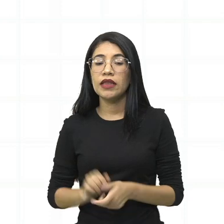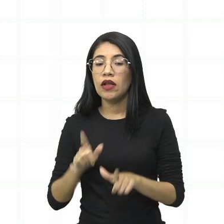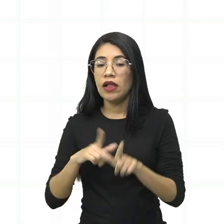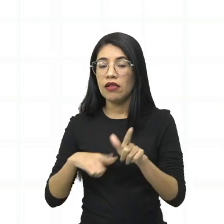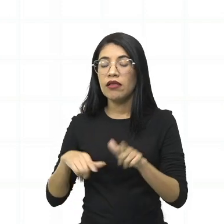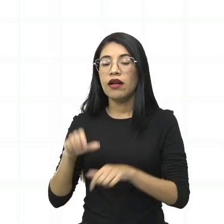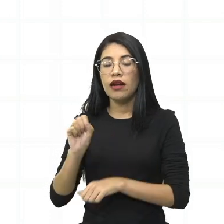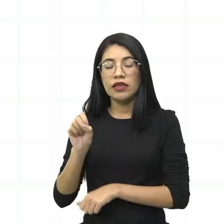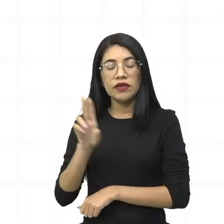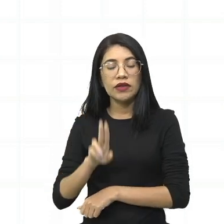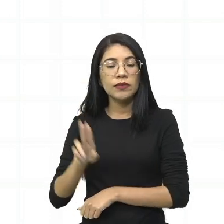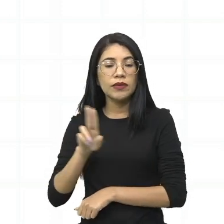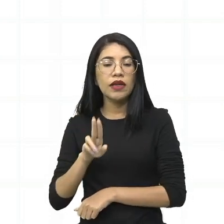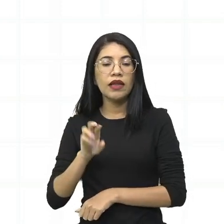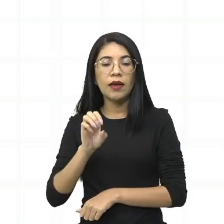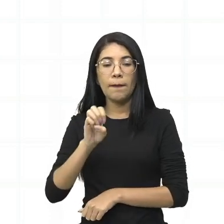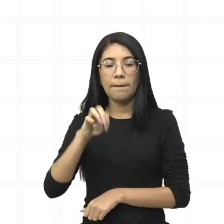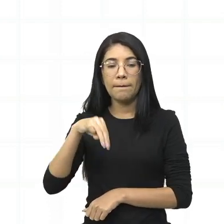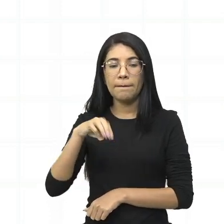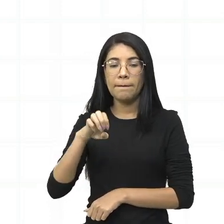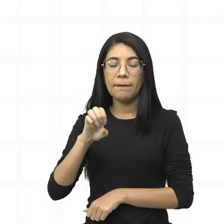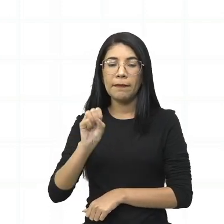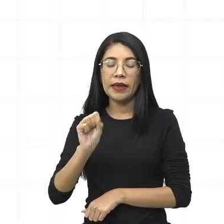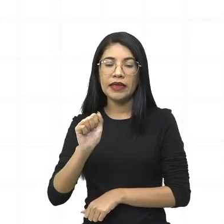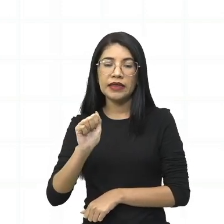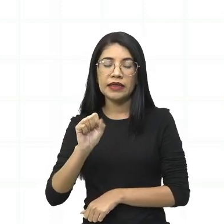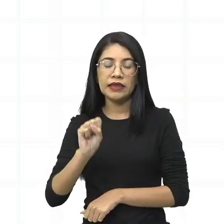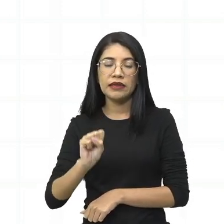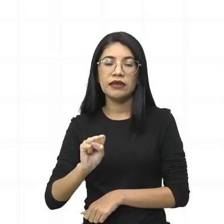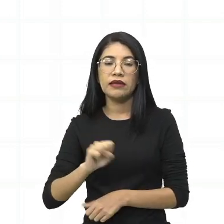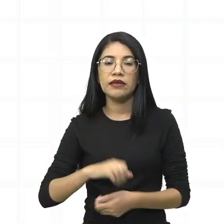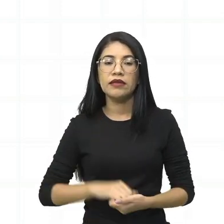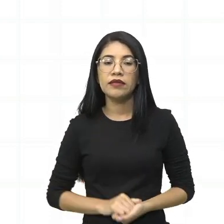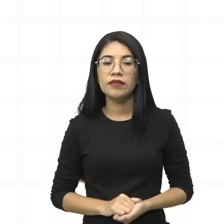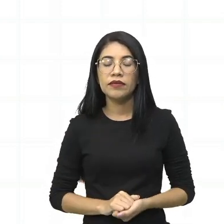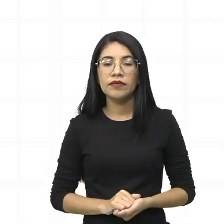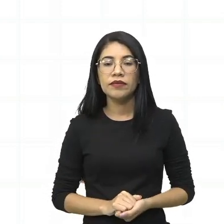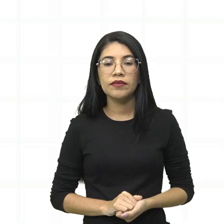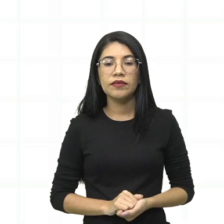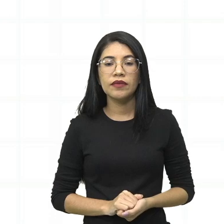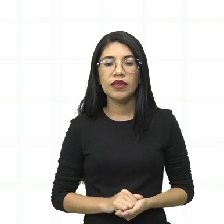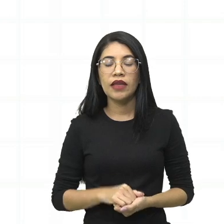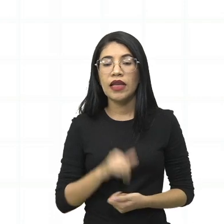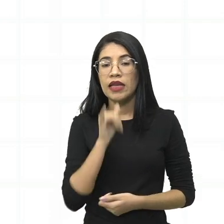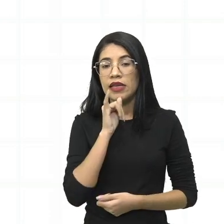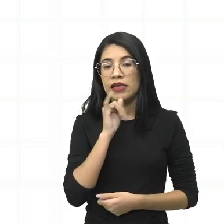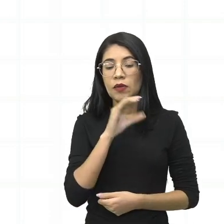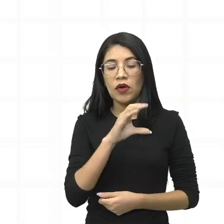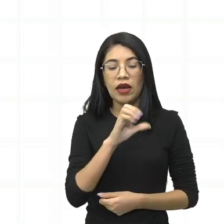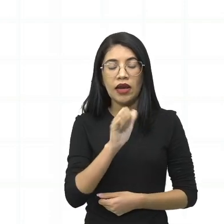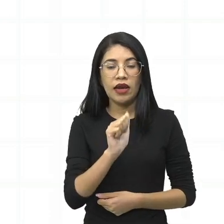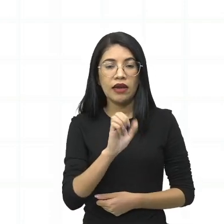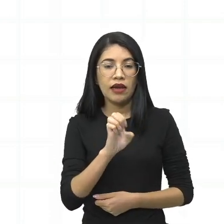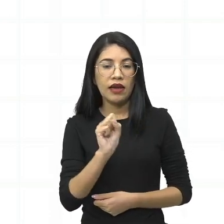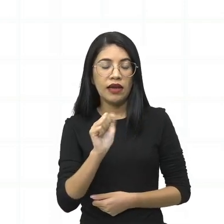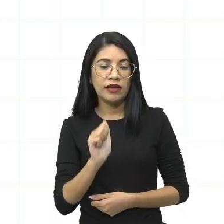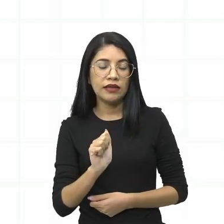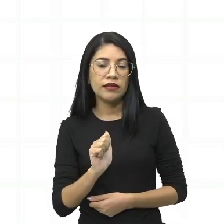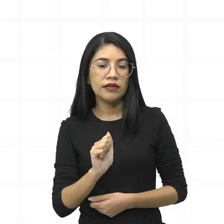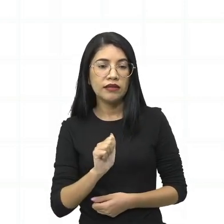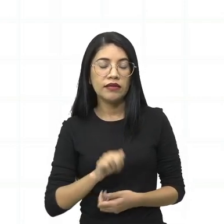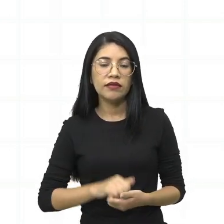ausência da letra S, ela vai estar no plural. Então, mesa, se eu digo assim, casa,